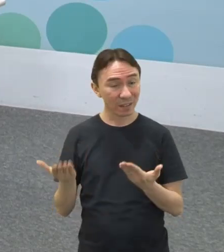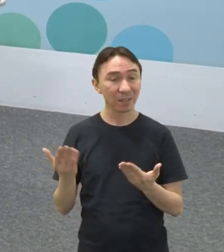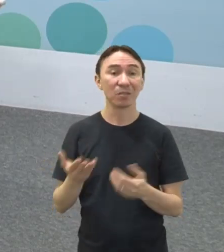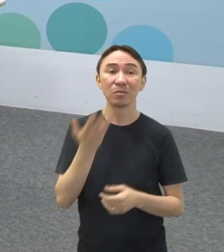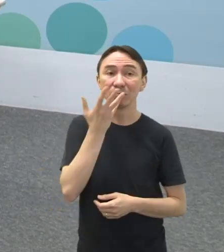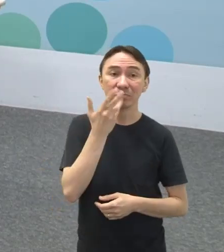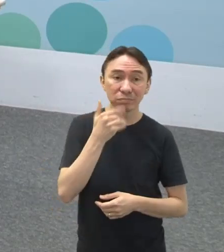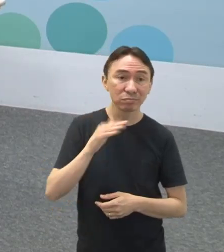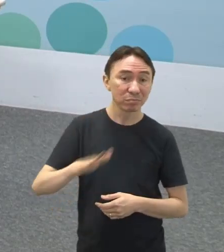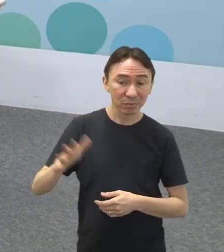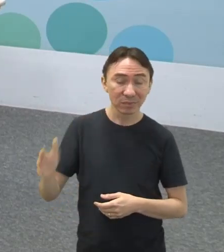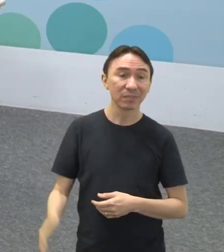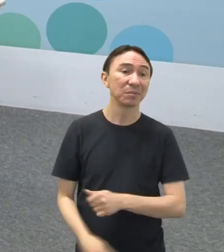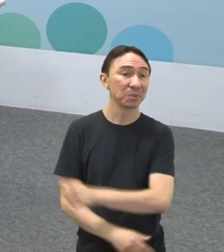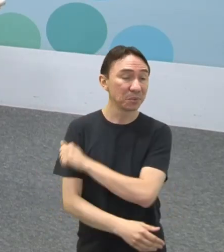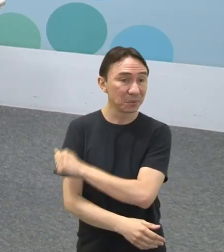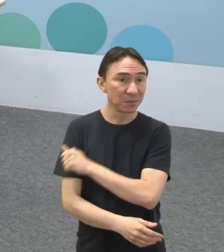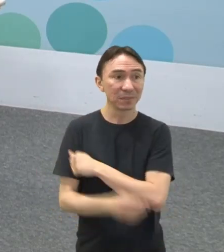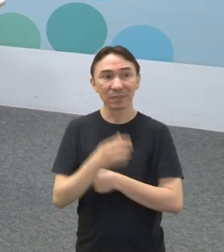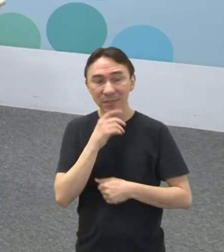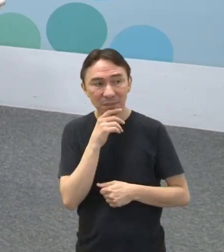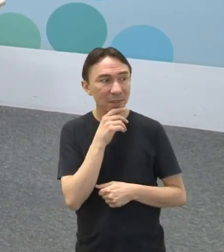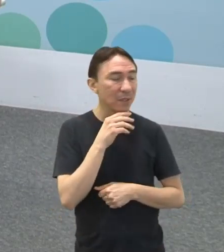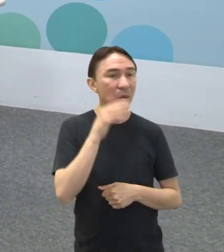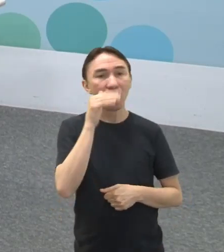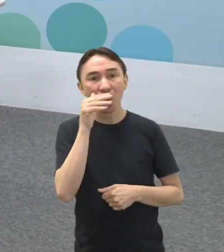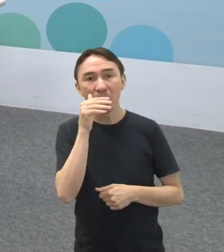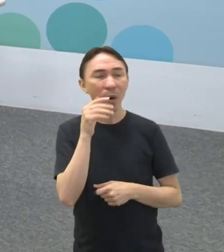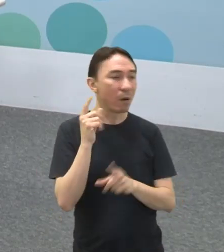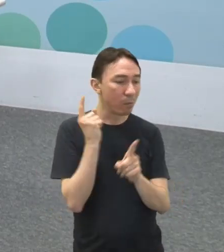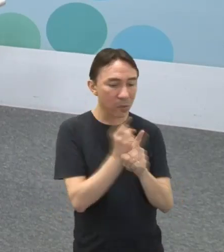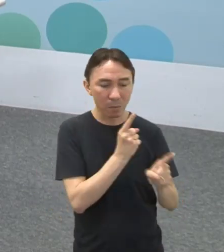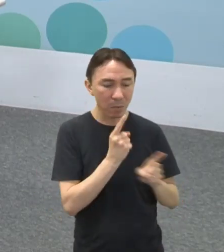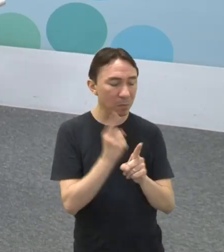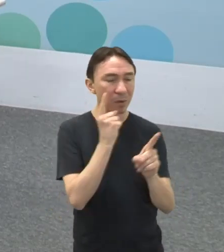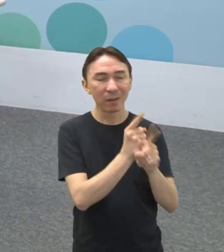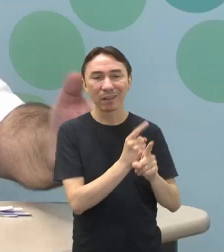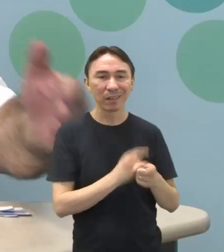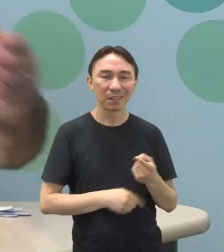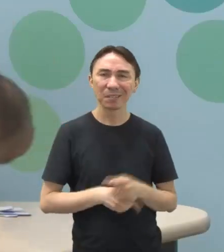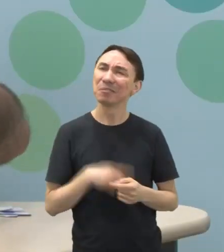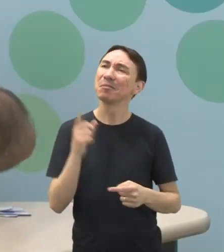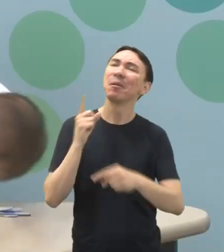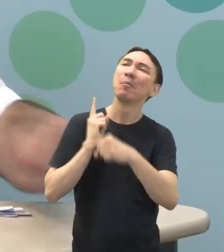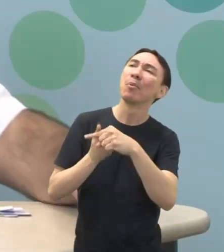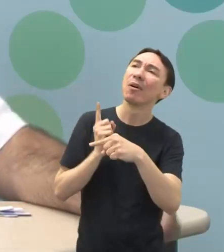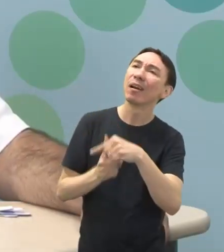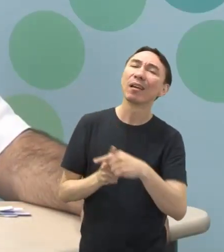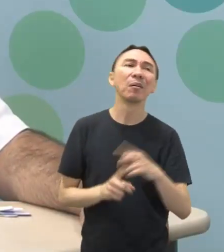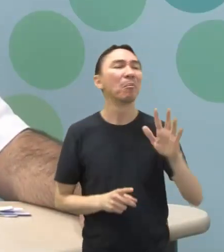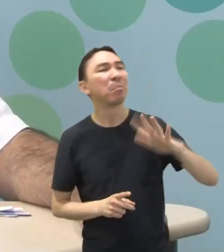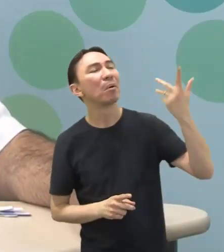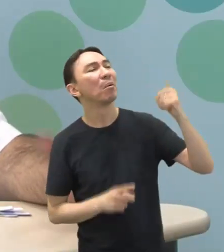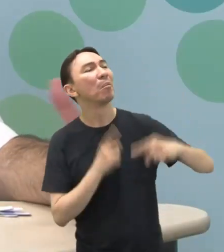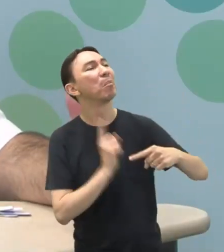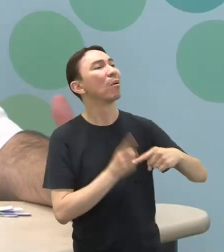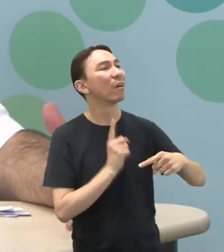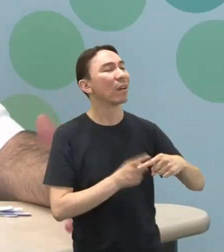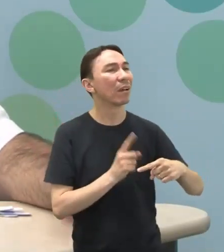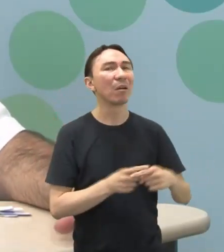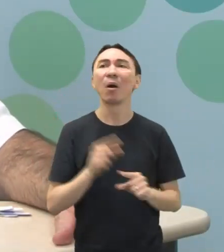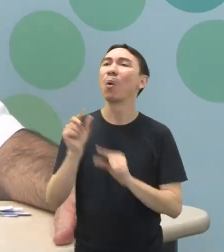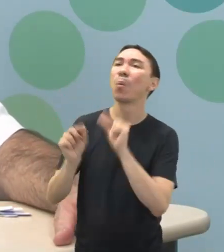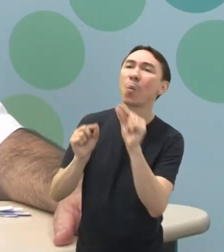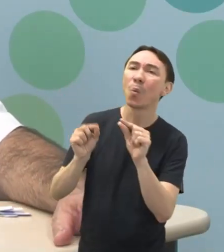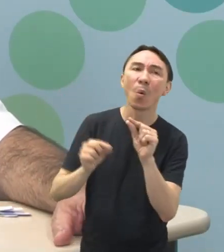de modo a justificar as descobertas né quantas perguntas né porque isso porque acontece isso porque aquilo né